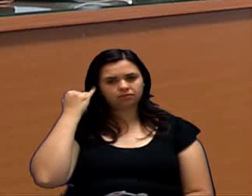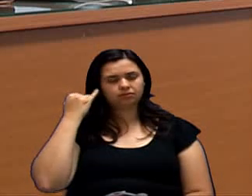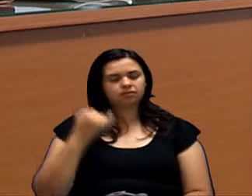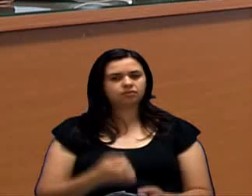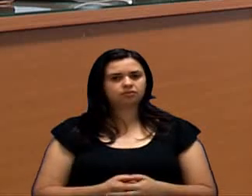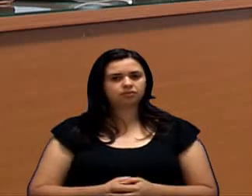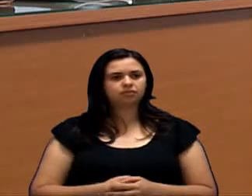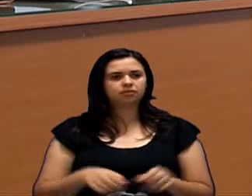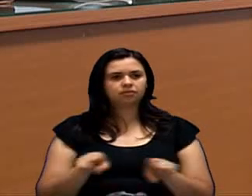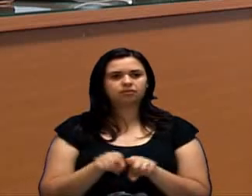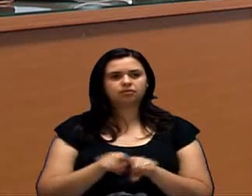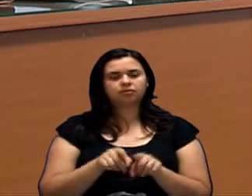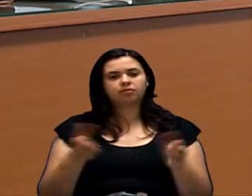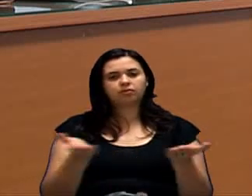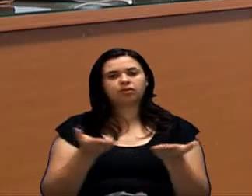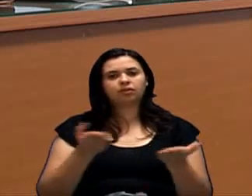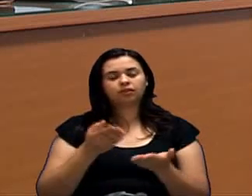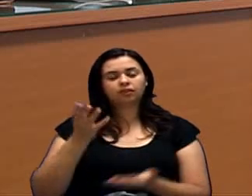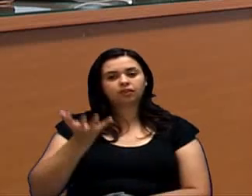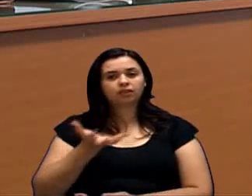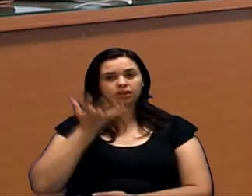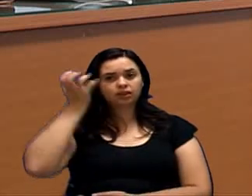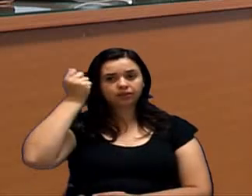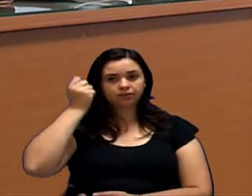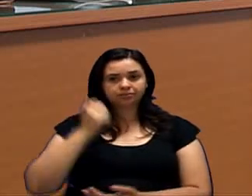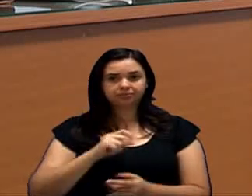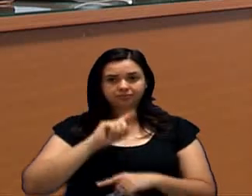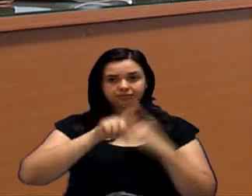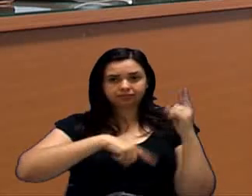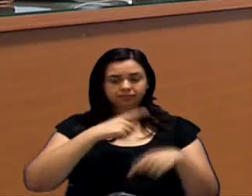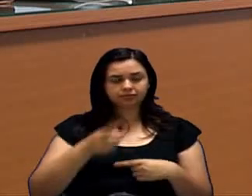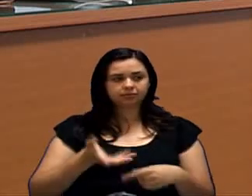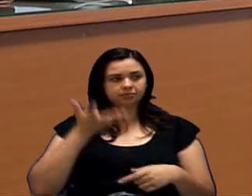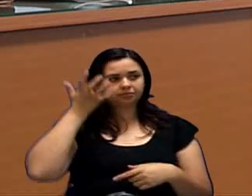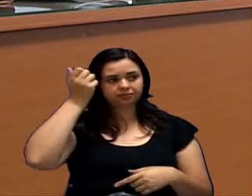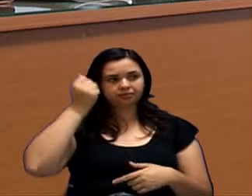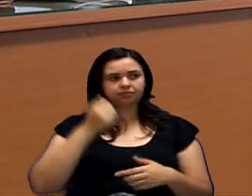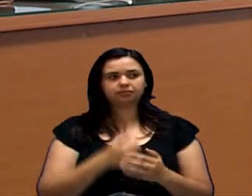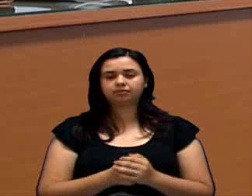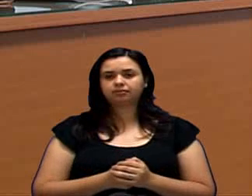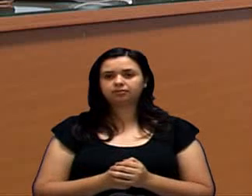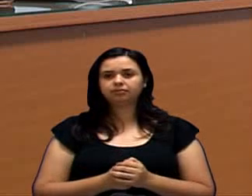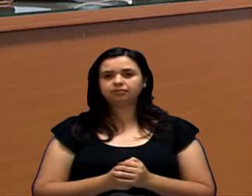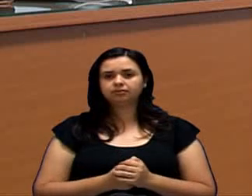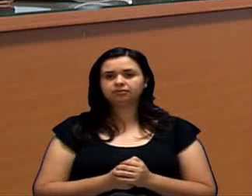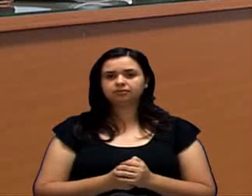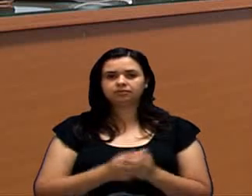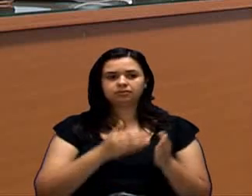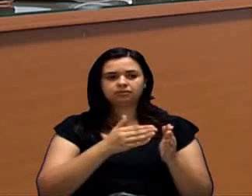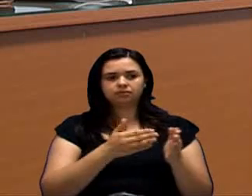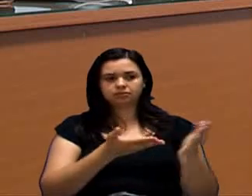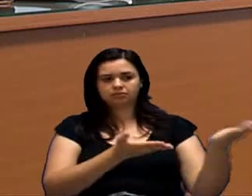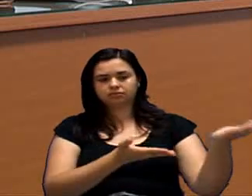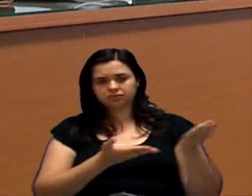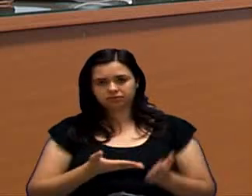do PSOL, aí, a vereadora Fernanda Garcia. E aí, após a Fernanda, aí vai chamar o